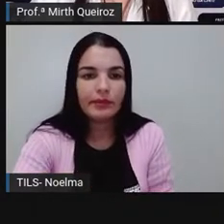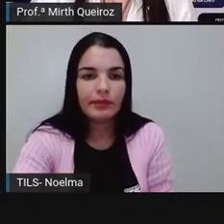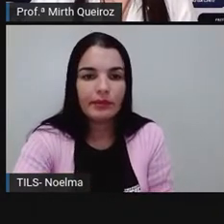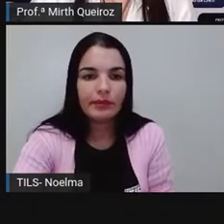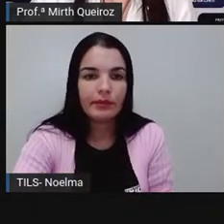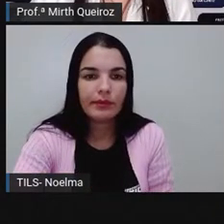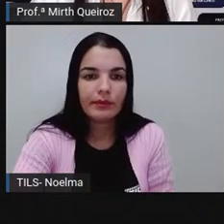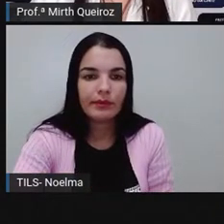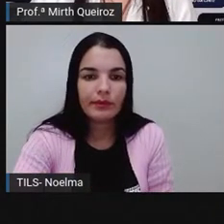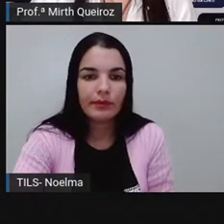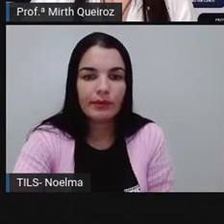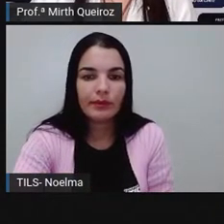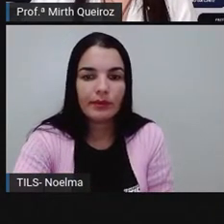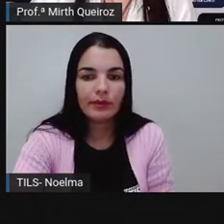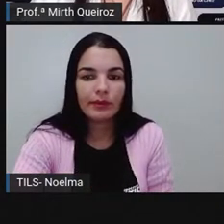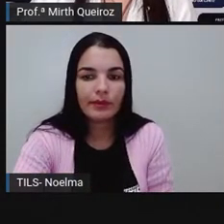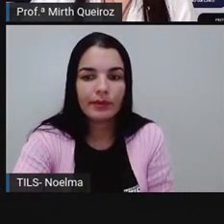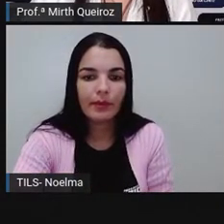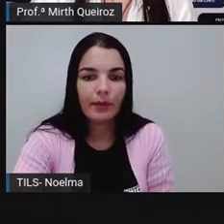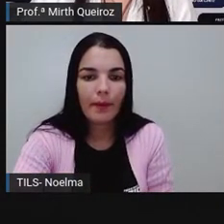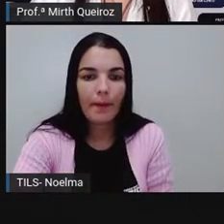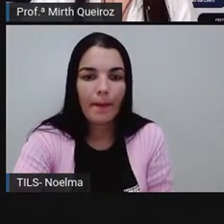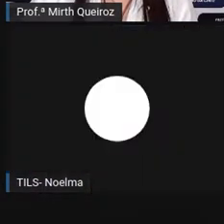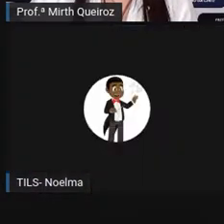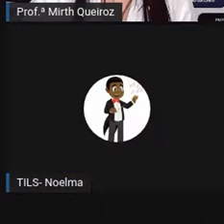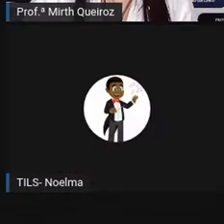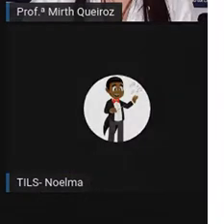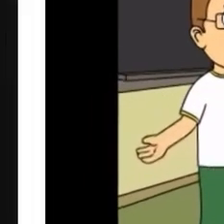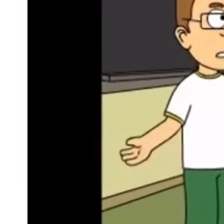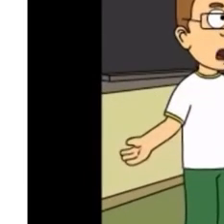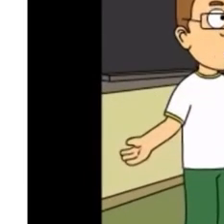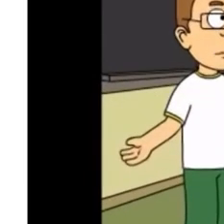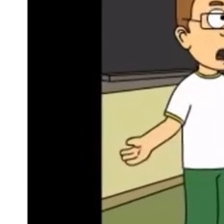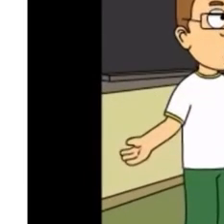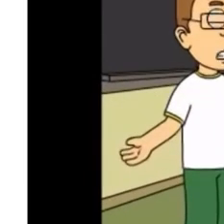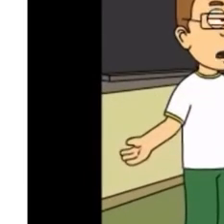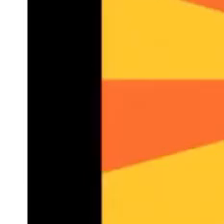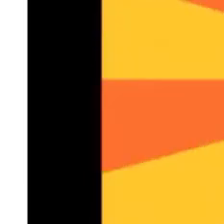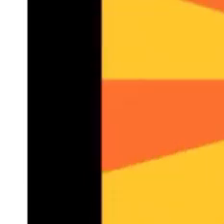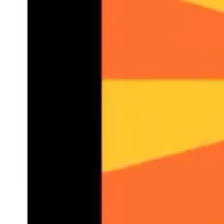Olá a todos! Hoje nós iremos falar sobre o Brasil-colônia.